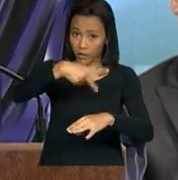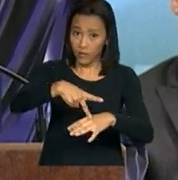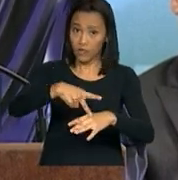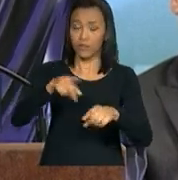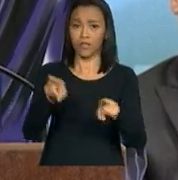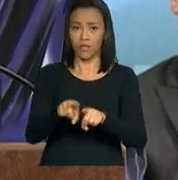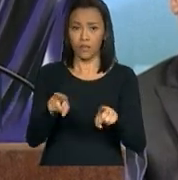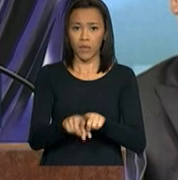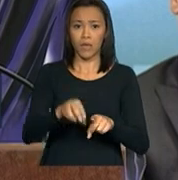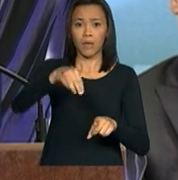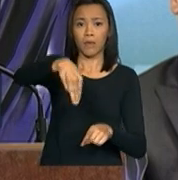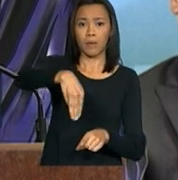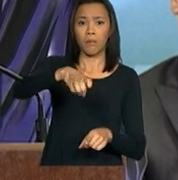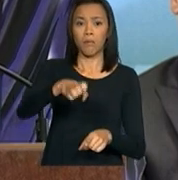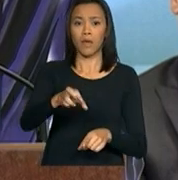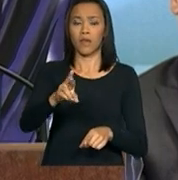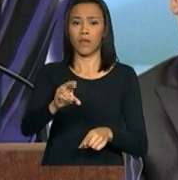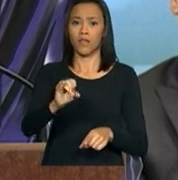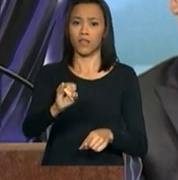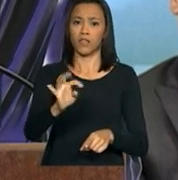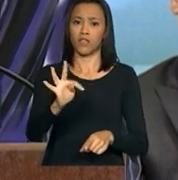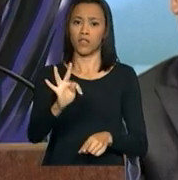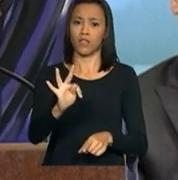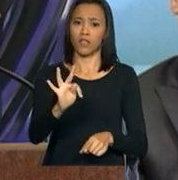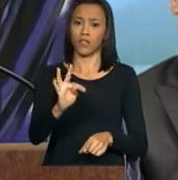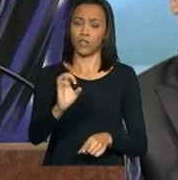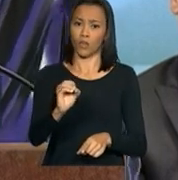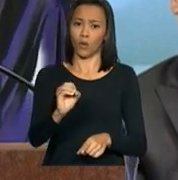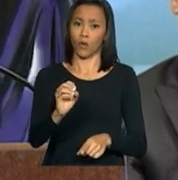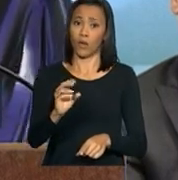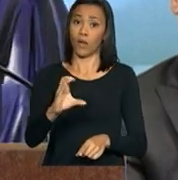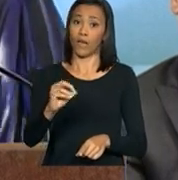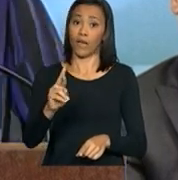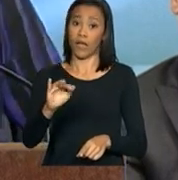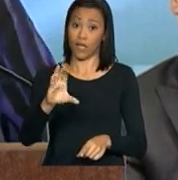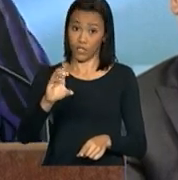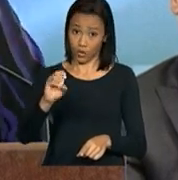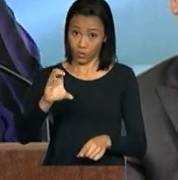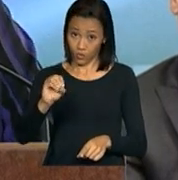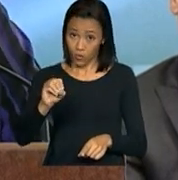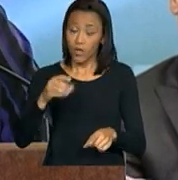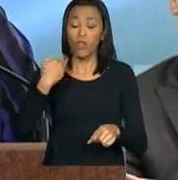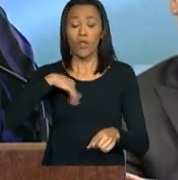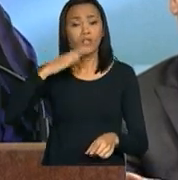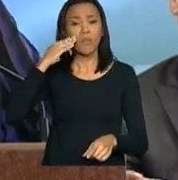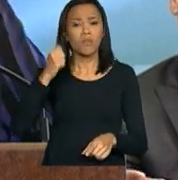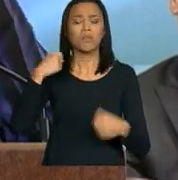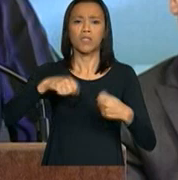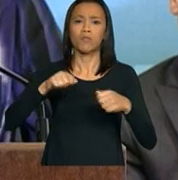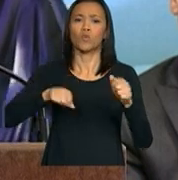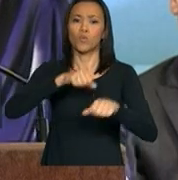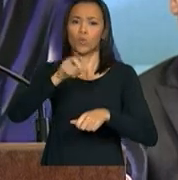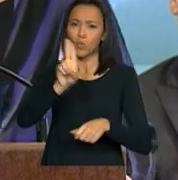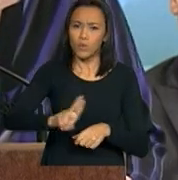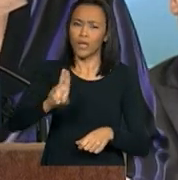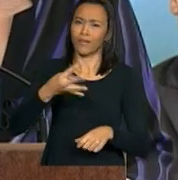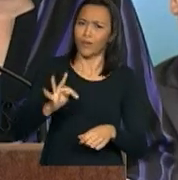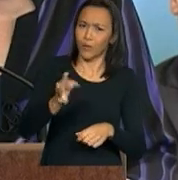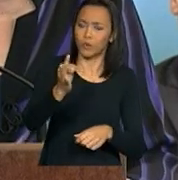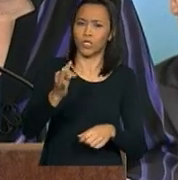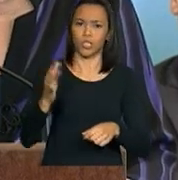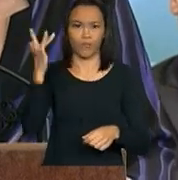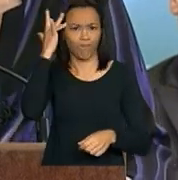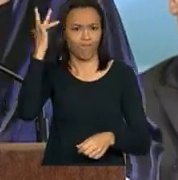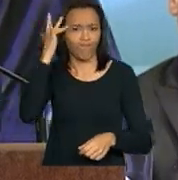e meritocráticos nós sabemos da importância da modernização dos grandes aeroportos por meio de parcerias com a